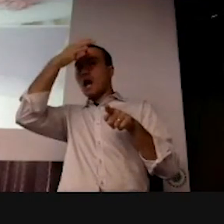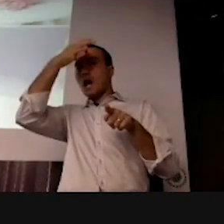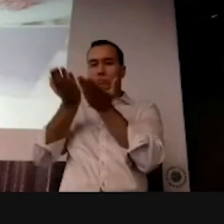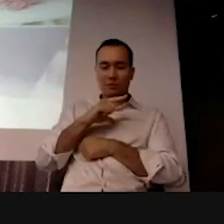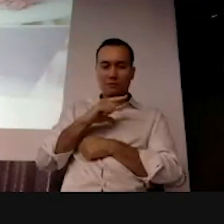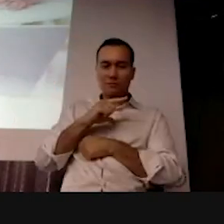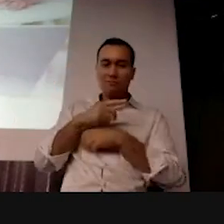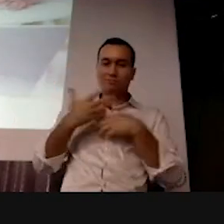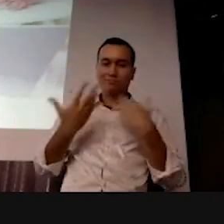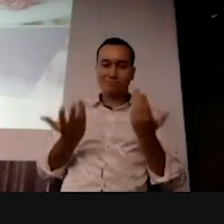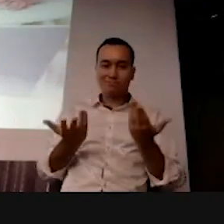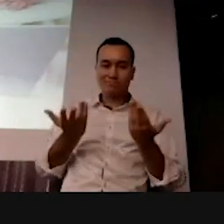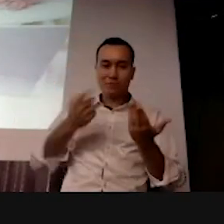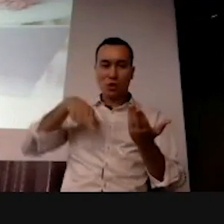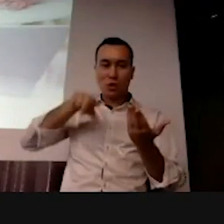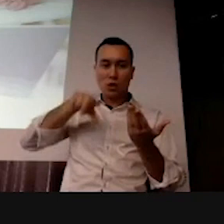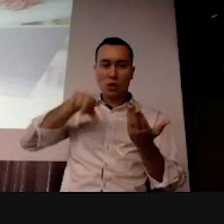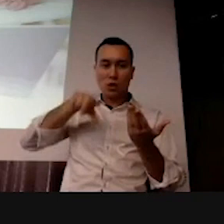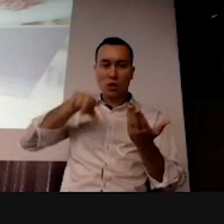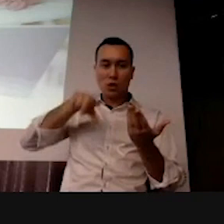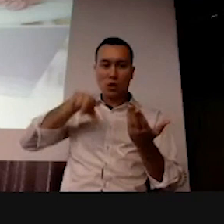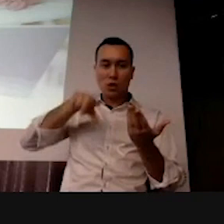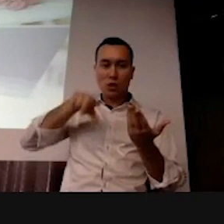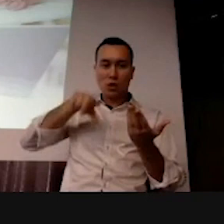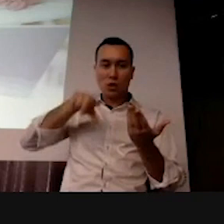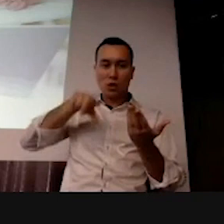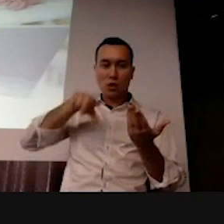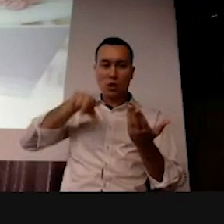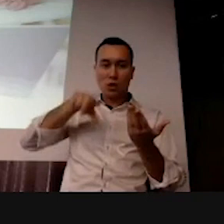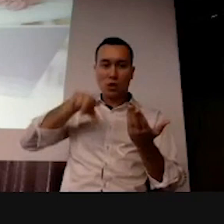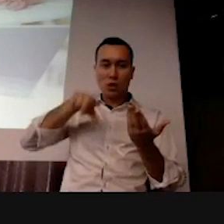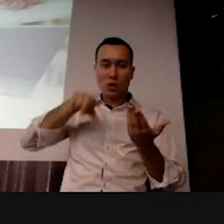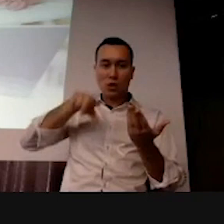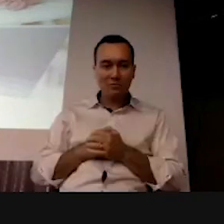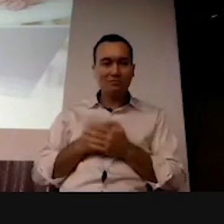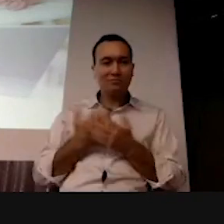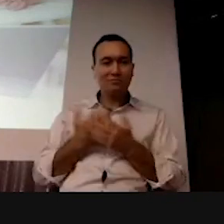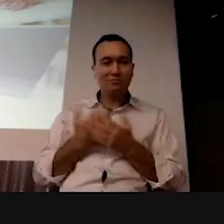Cansado, sobrecarregado. Né? Eu sempre falo, quem é que cuida do RH?